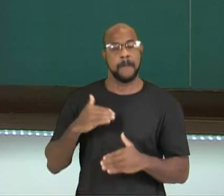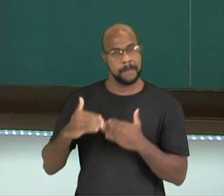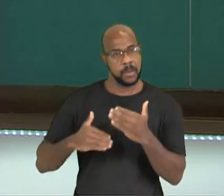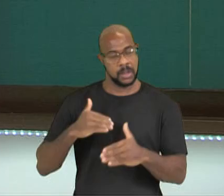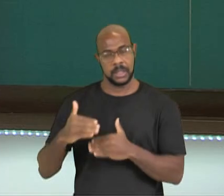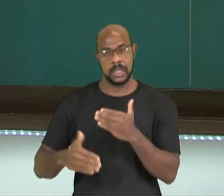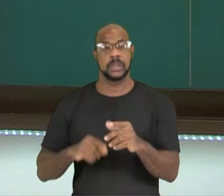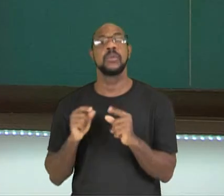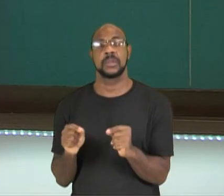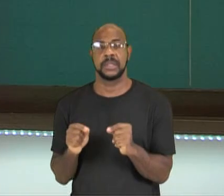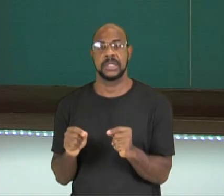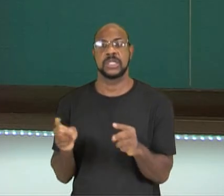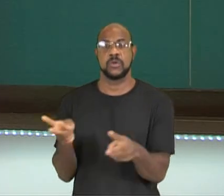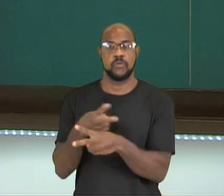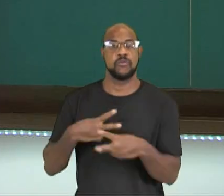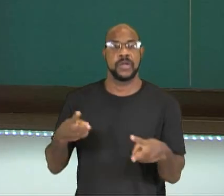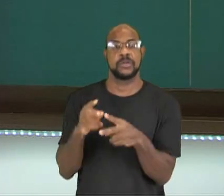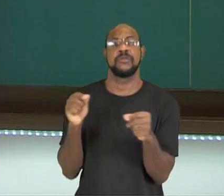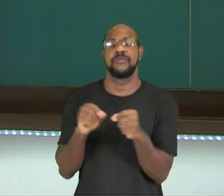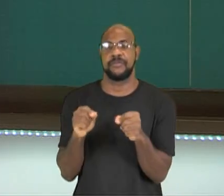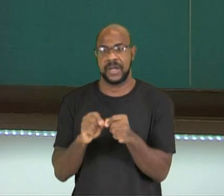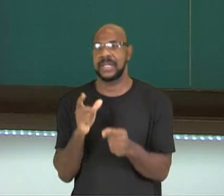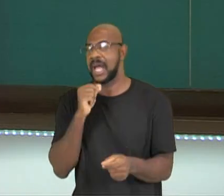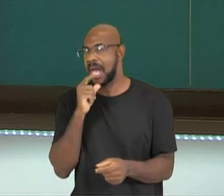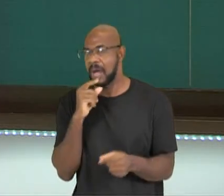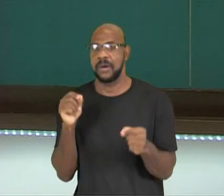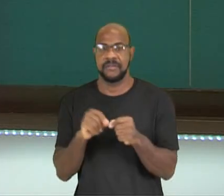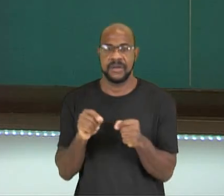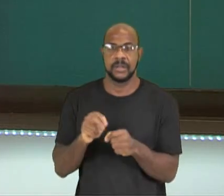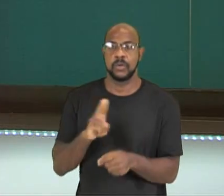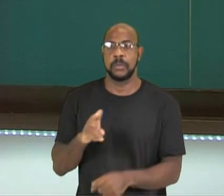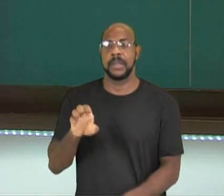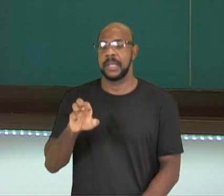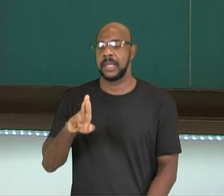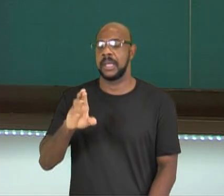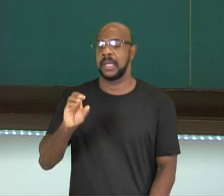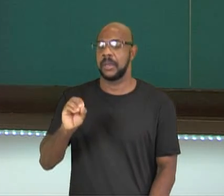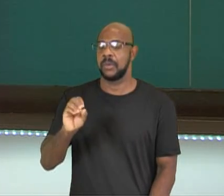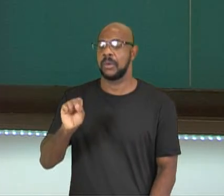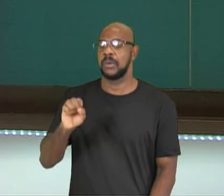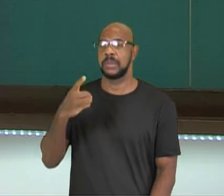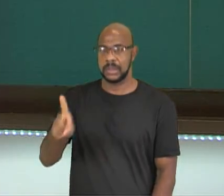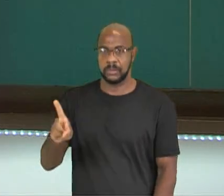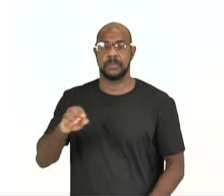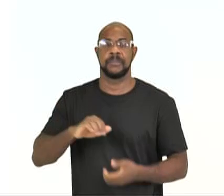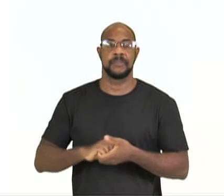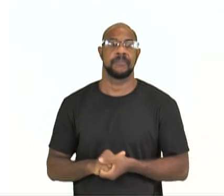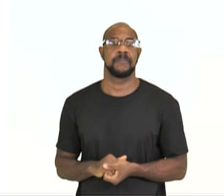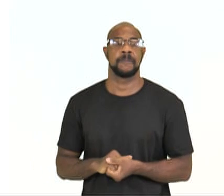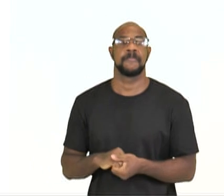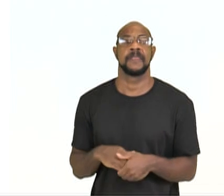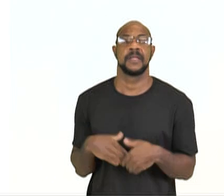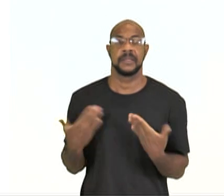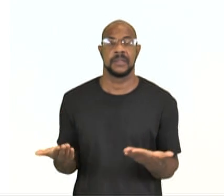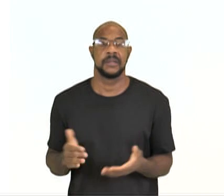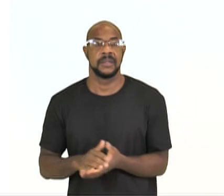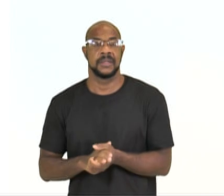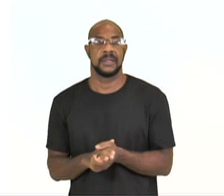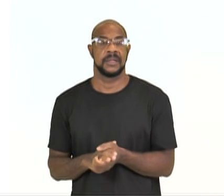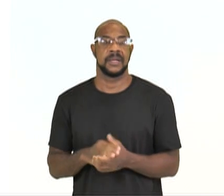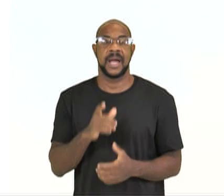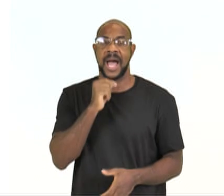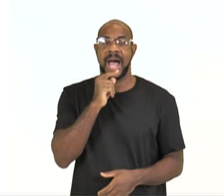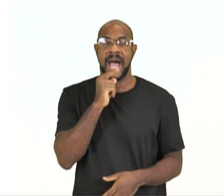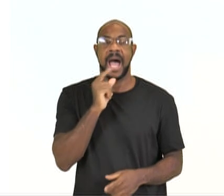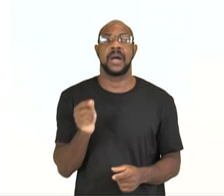ali que o vento faz, ou que a água faz, que a gente chama de erosão, tá? As águas atuam no relevo através da